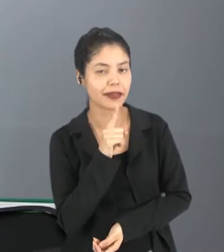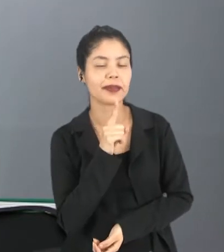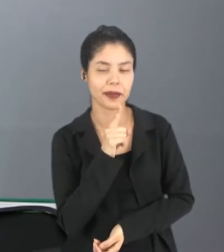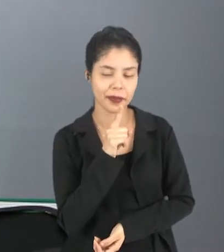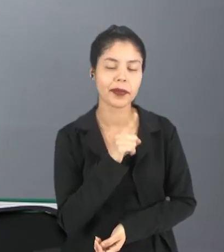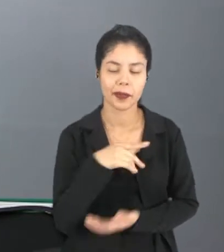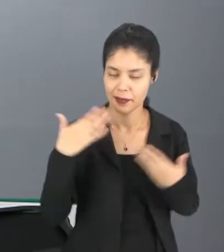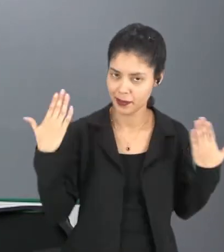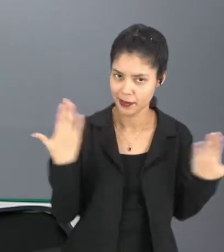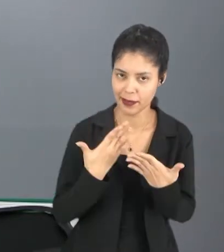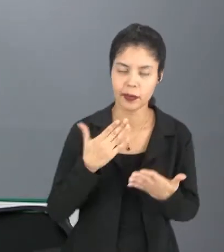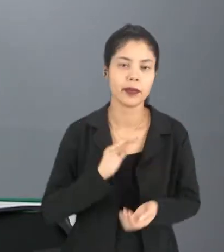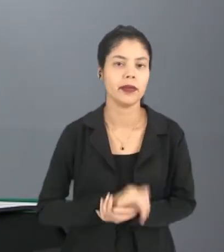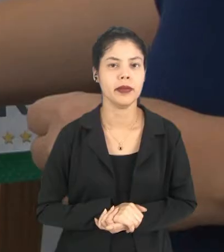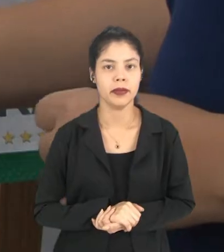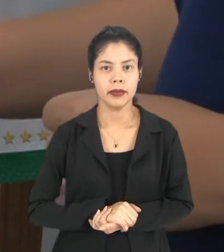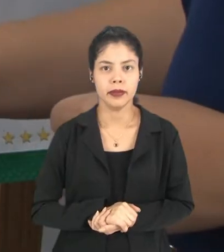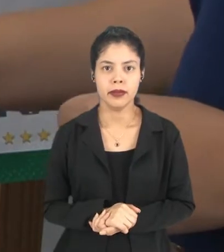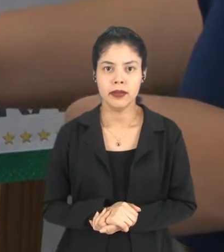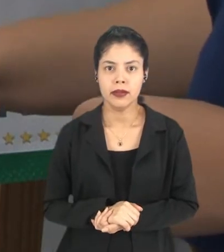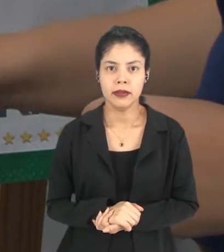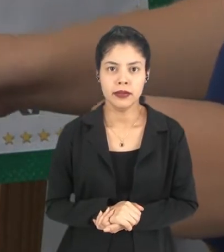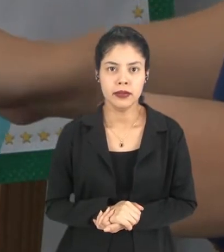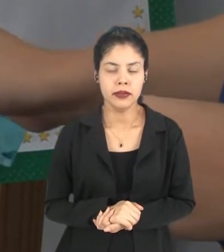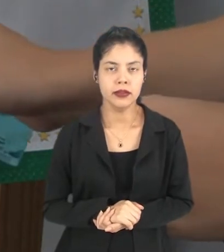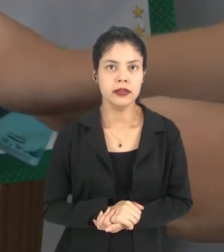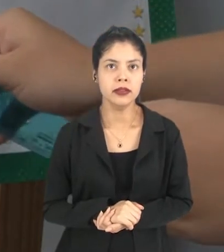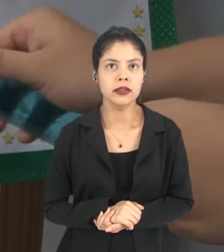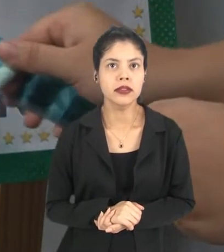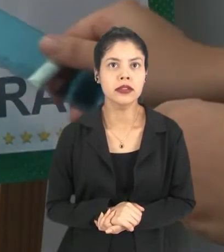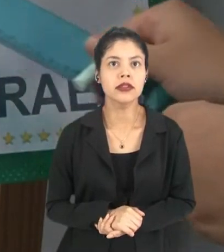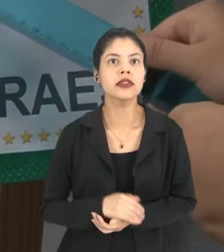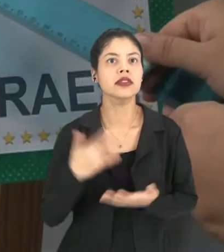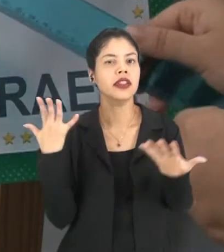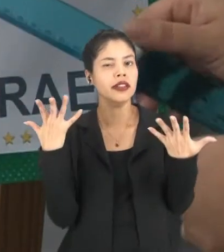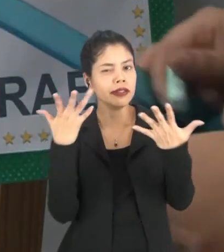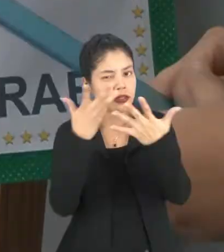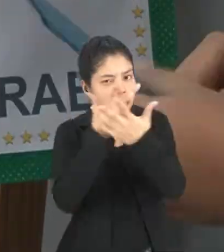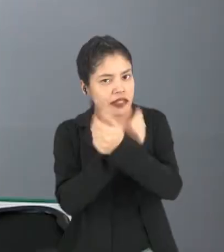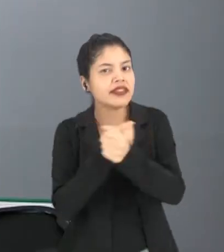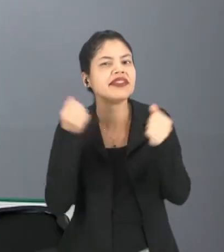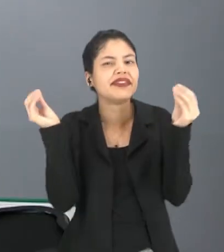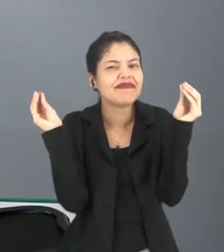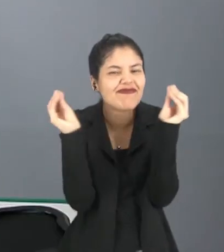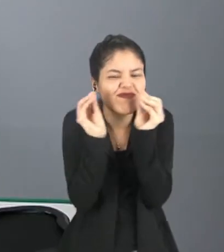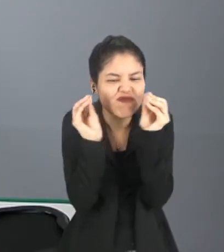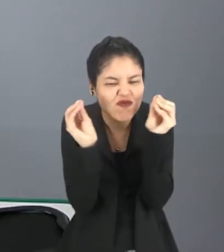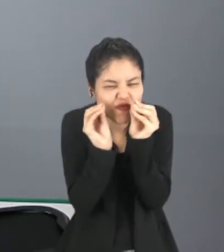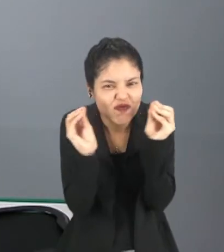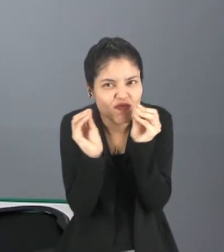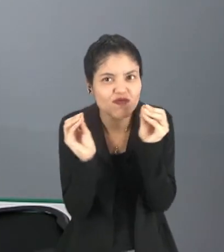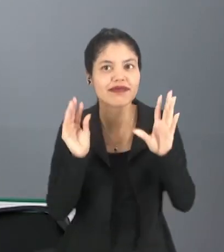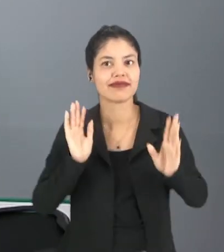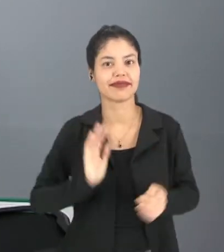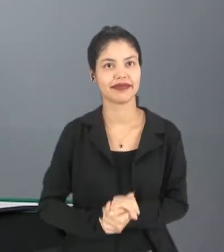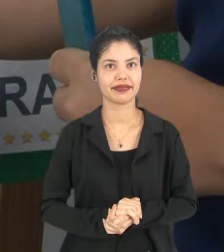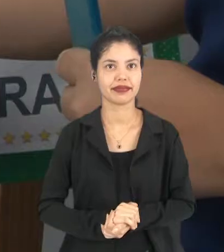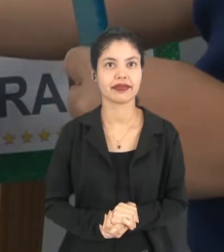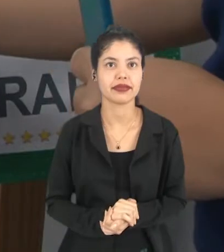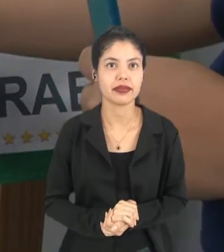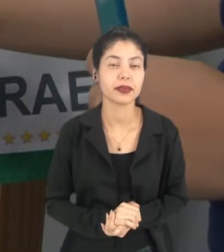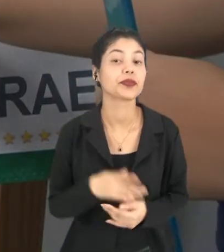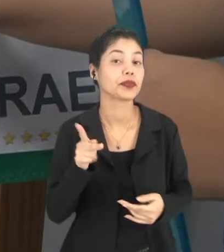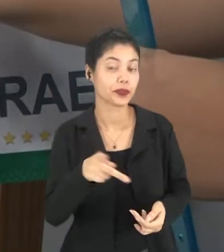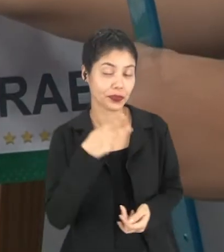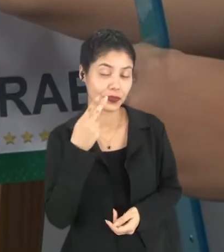amarelinhas agora. São tão bonitinhas. Ah, agora o autor